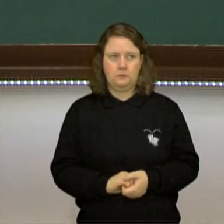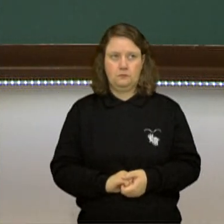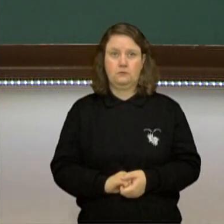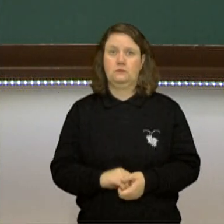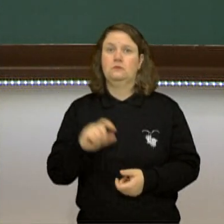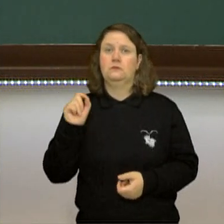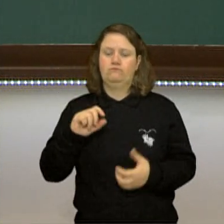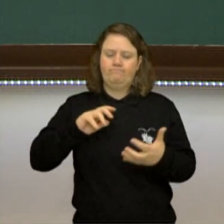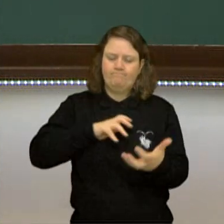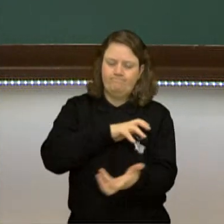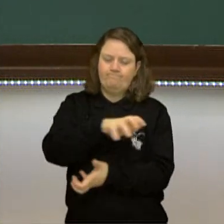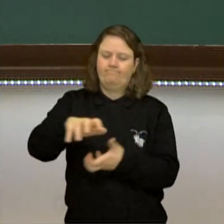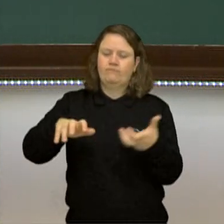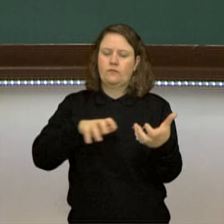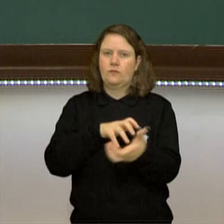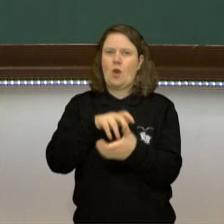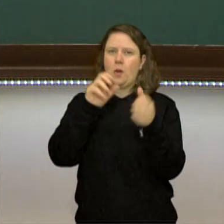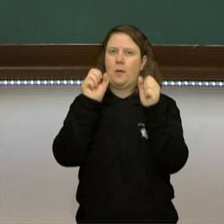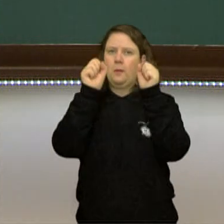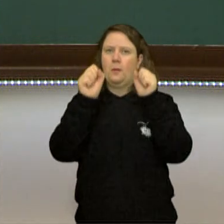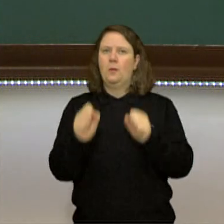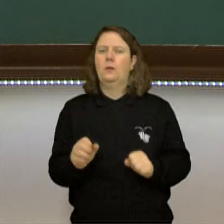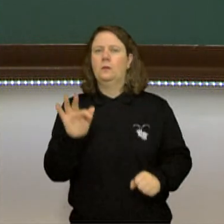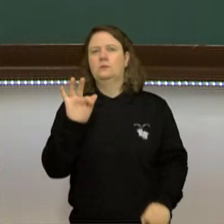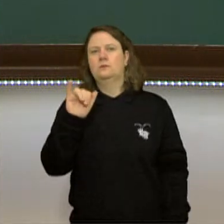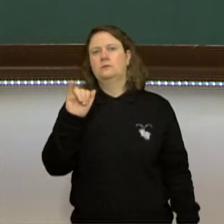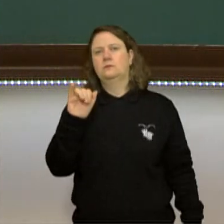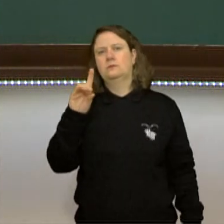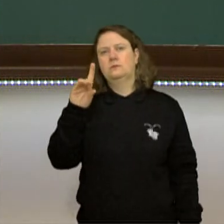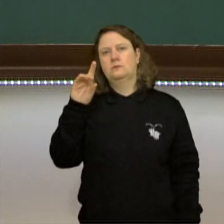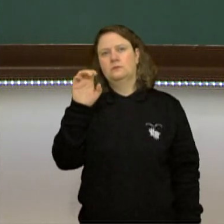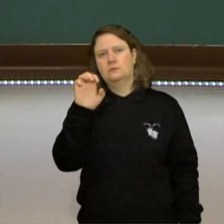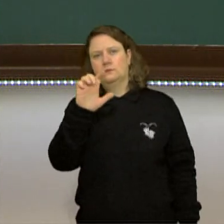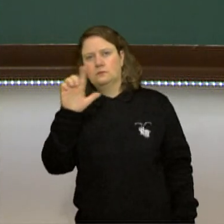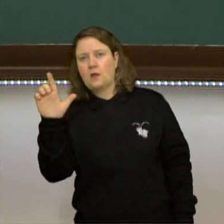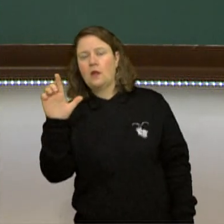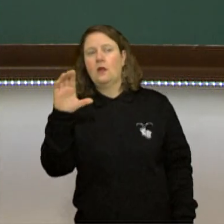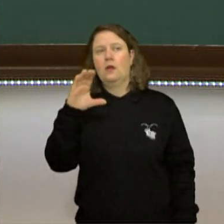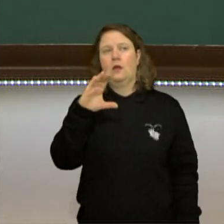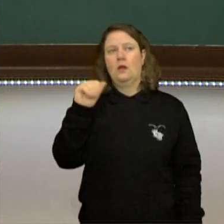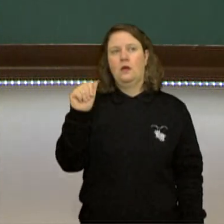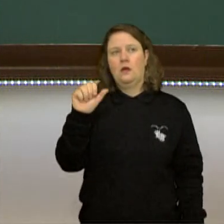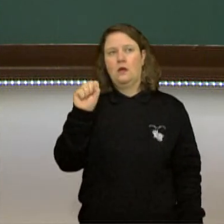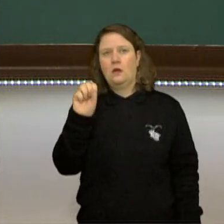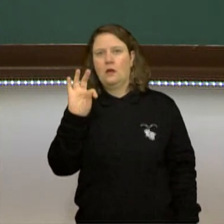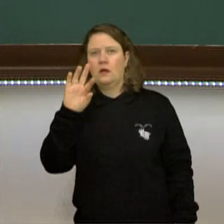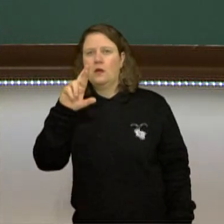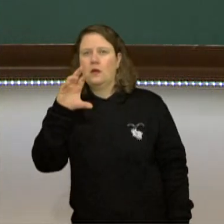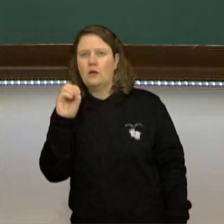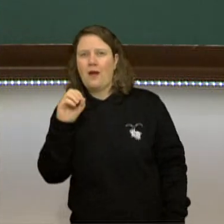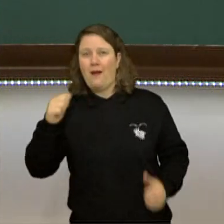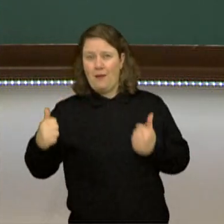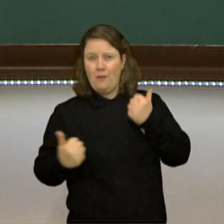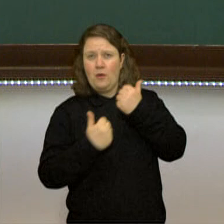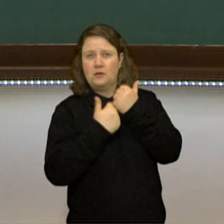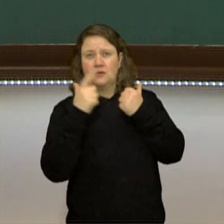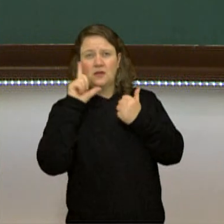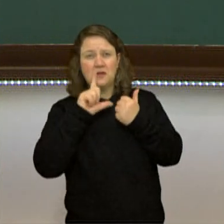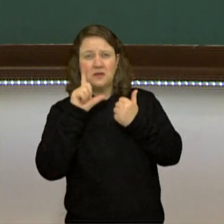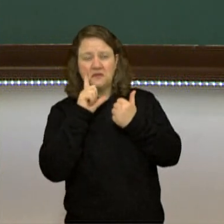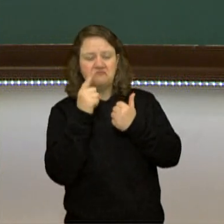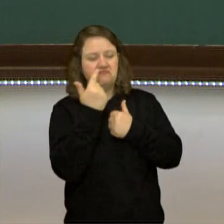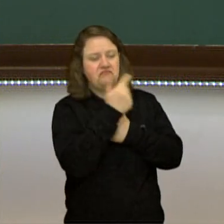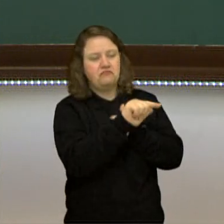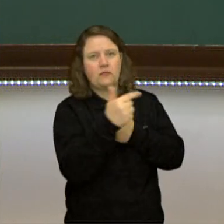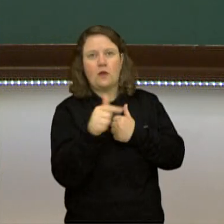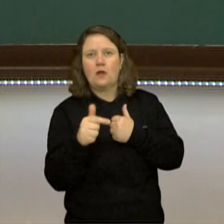Essa revolução levou ao poder Fidel Castro. E o Fidel Castro, ele não vai ter o apoio dos Estados Unidos e ele se aproxima,